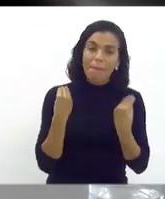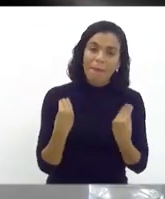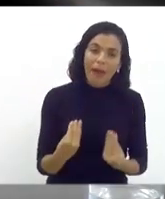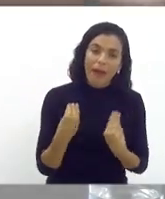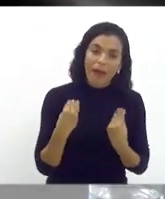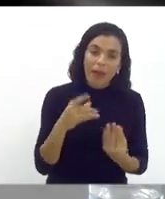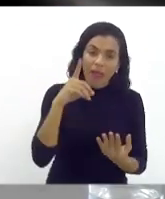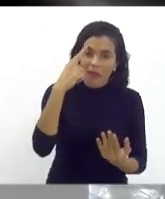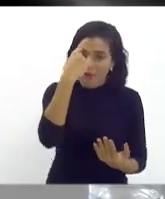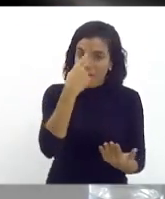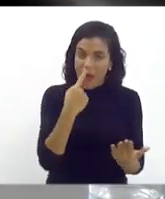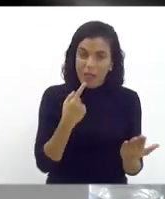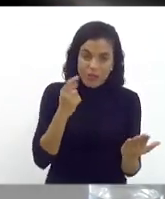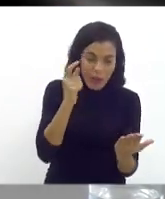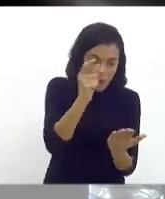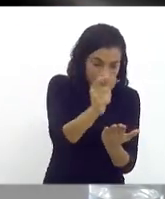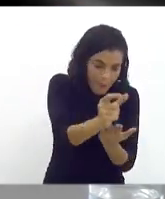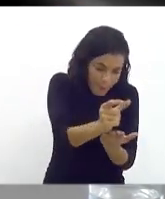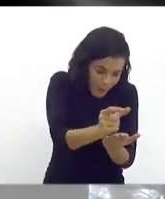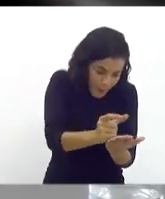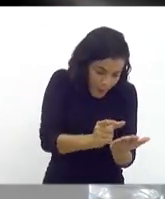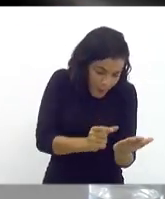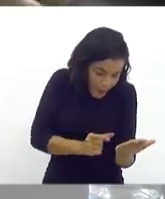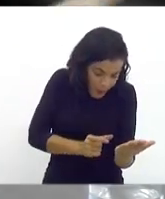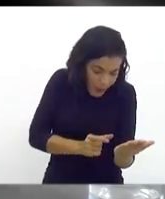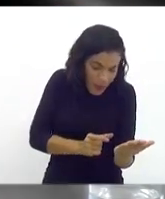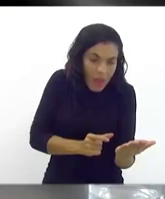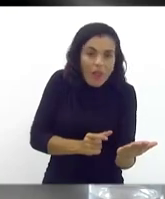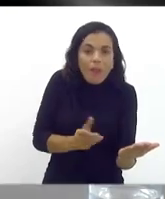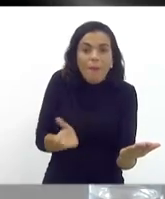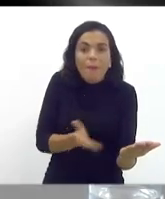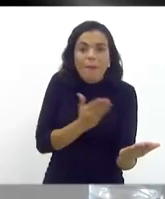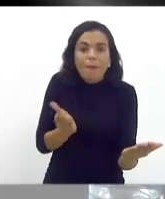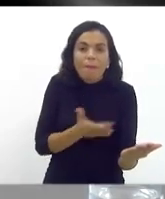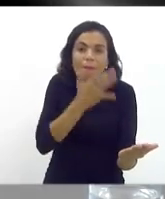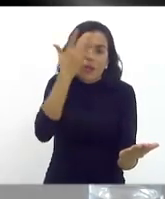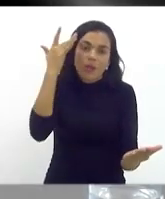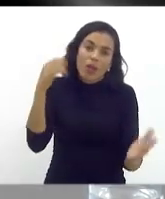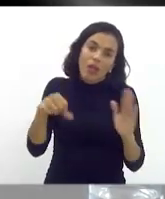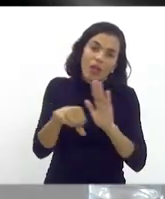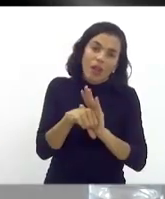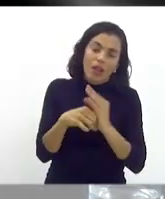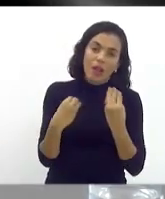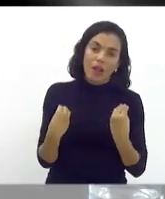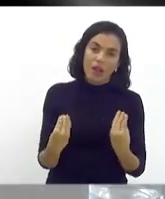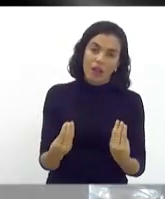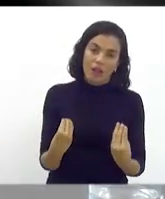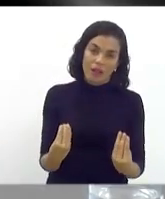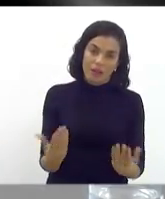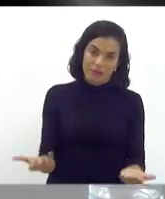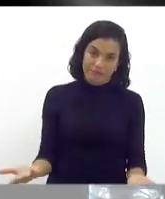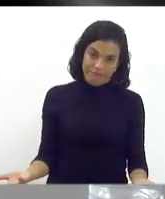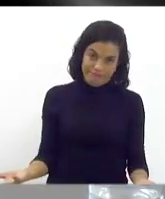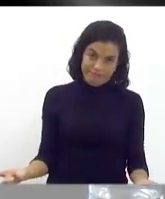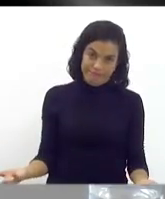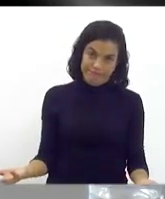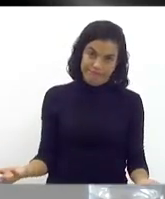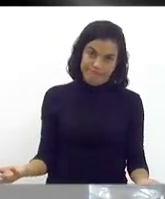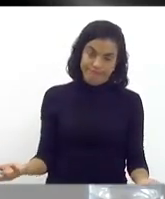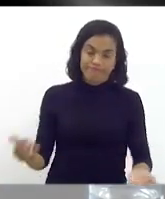com a sua imagem né inserida num álbum de suspeito é é isso me parece uma questão né